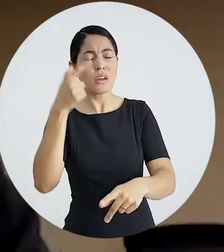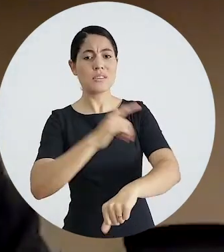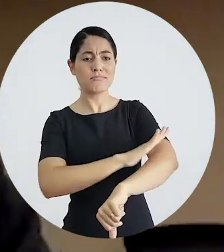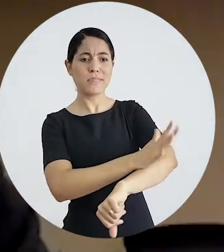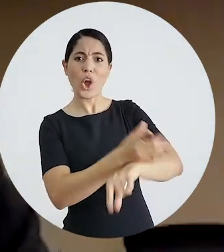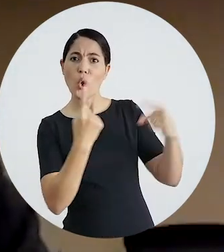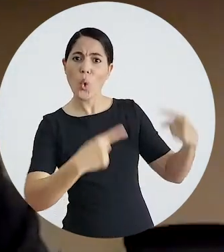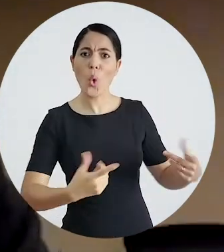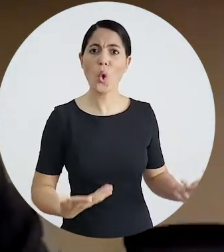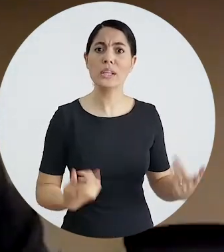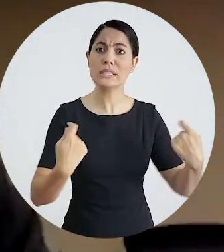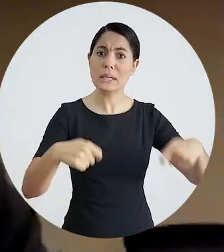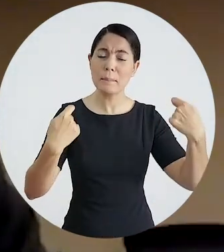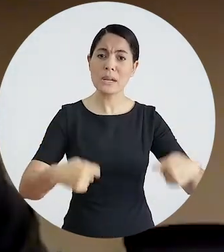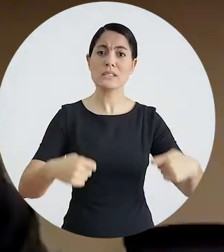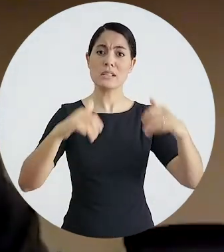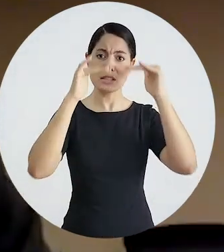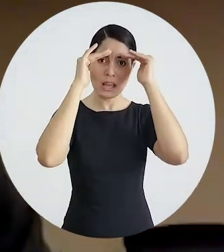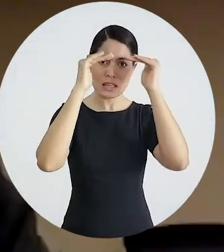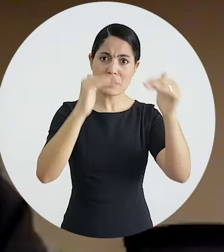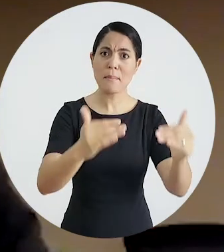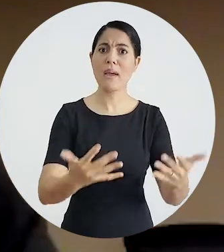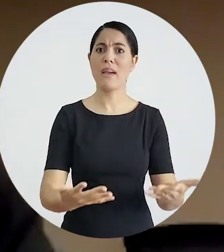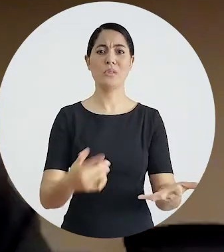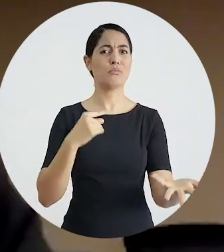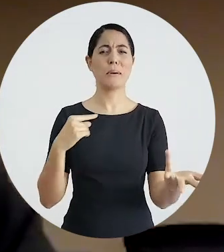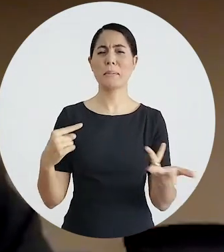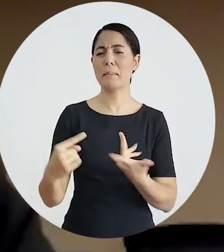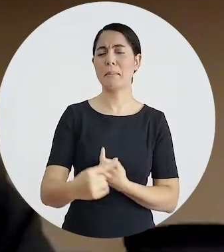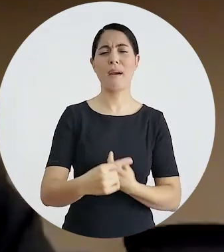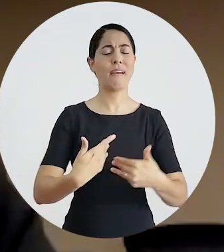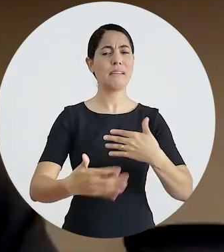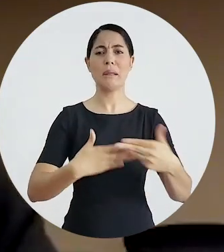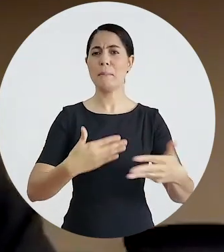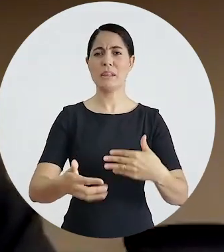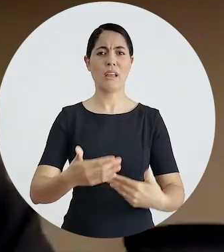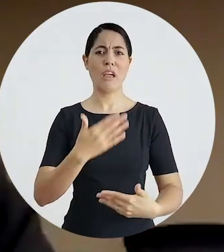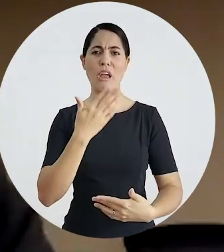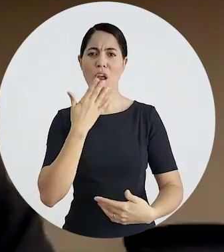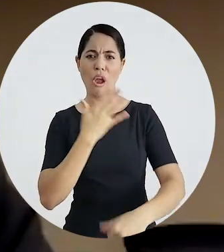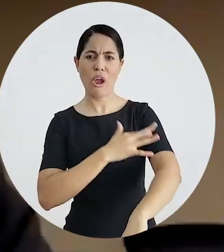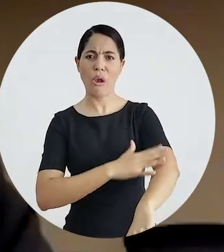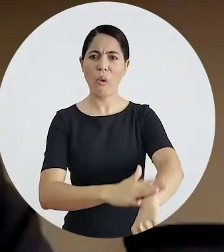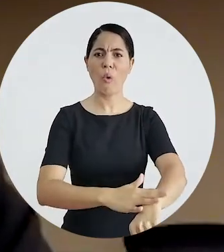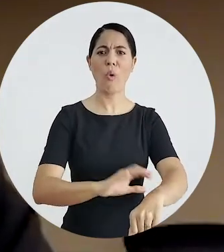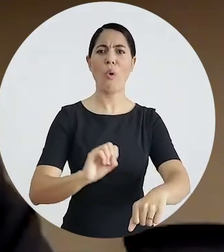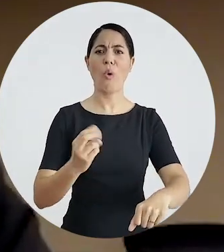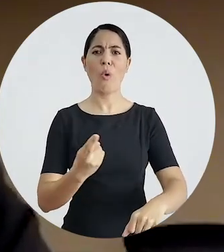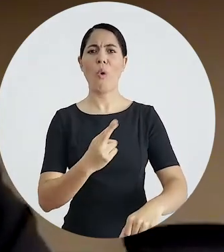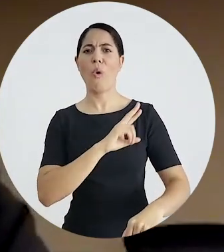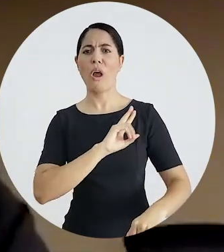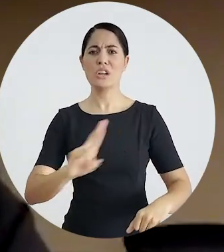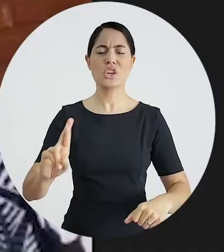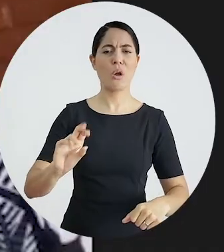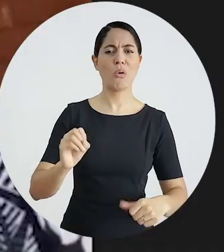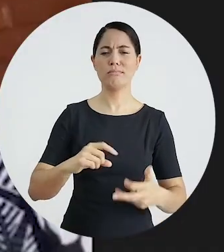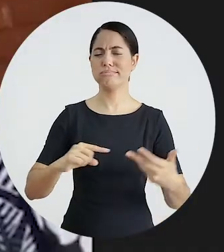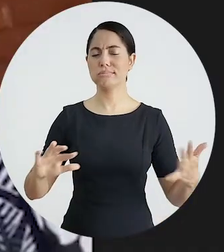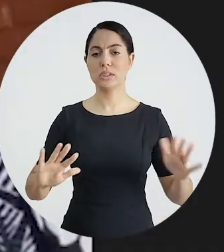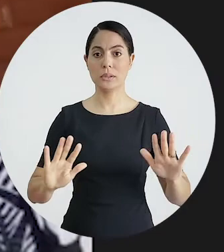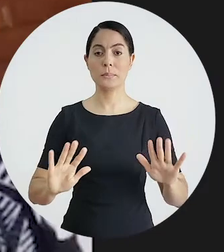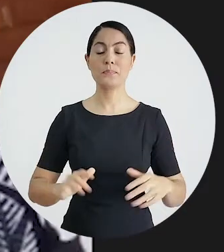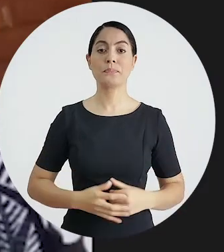essa consciência antirracista e respeitem mais as pessoas, independente de sua cor, raça, religião? Essa é